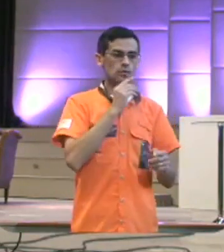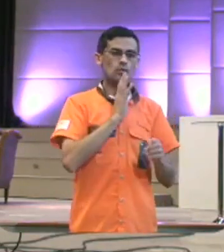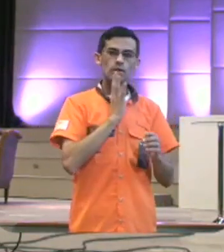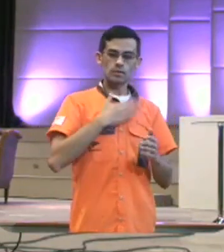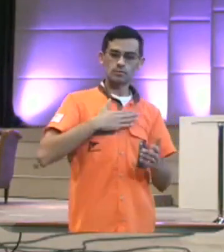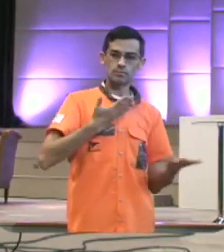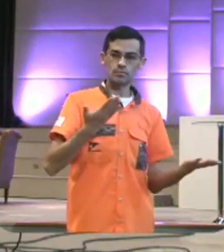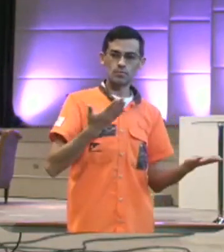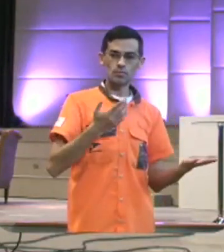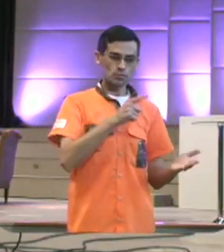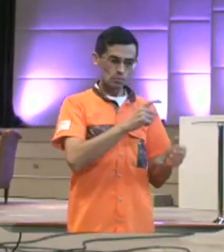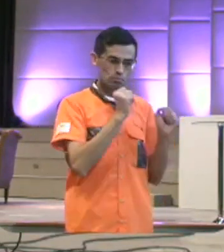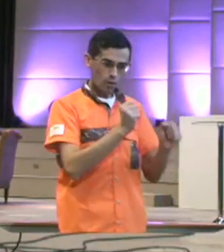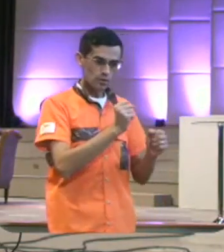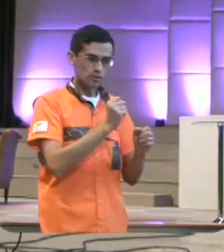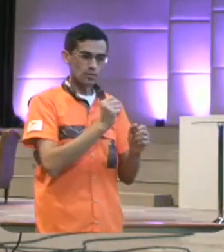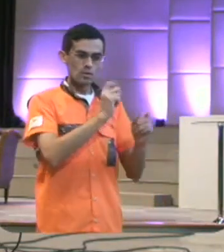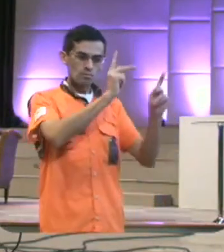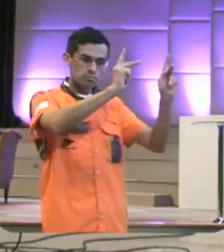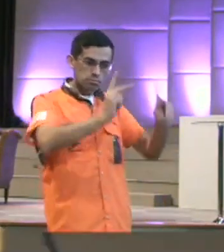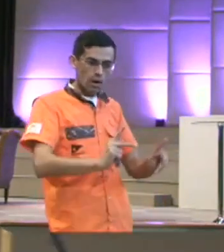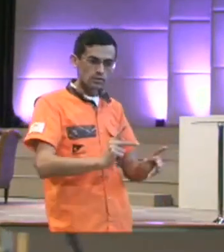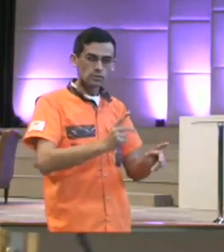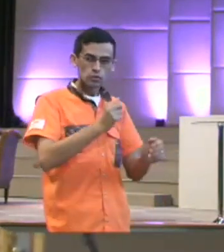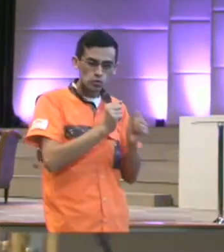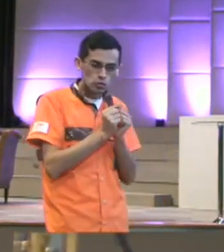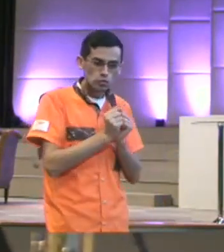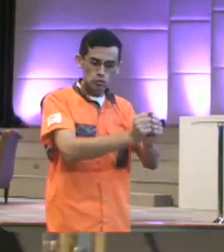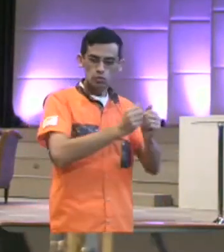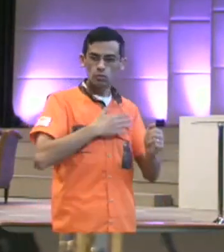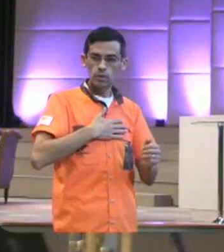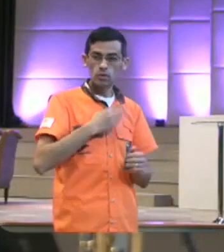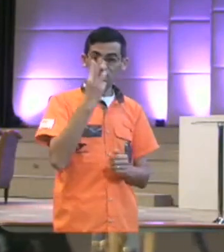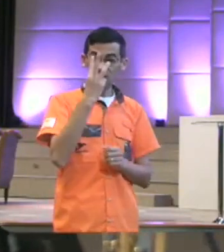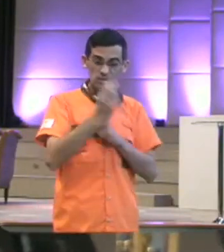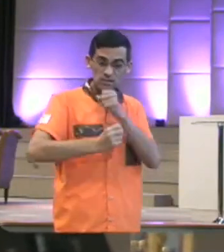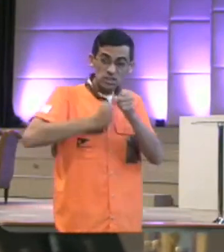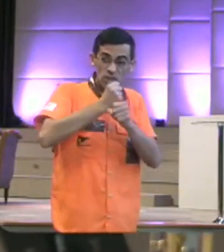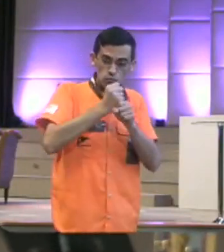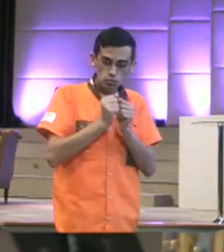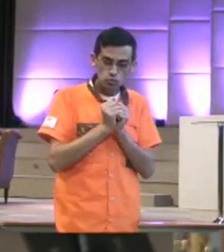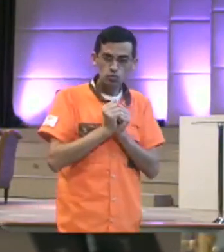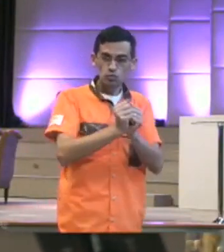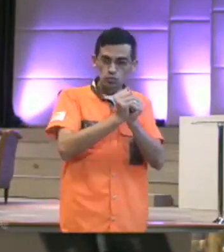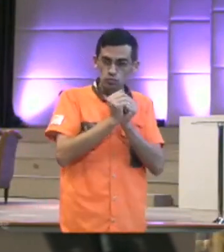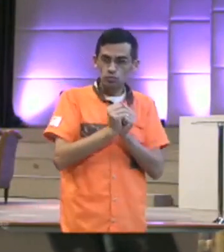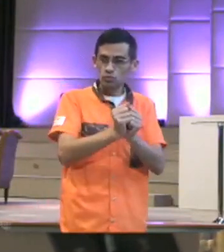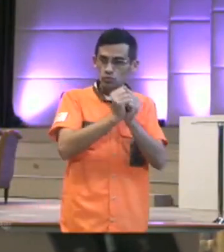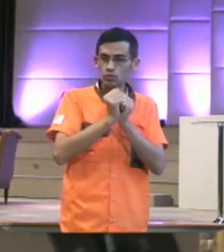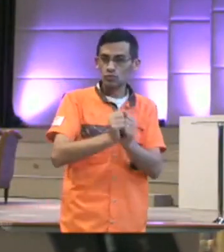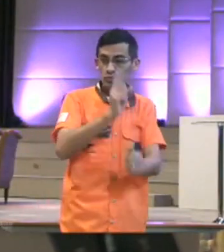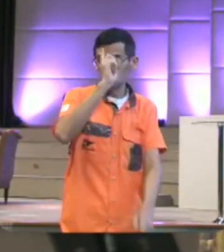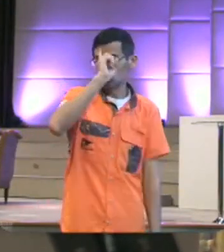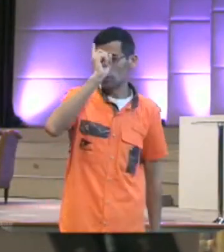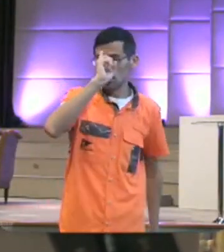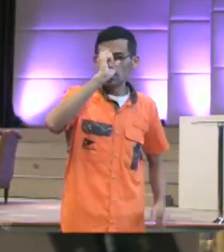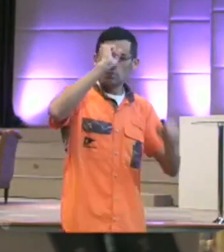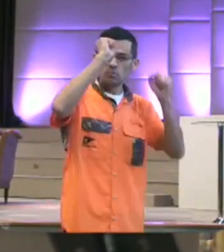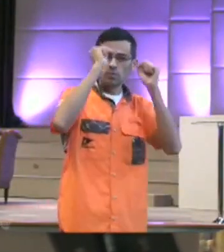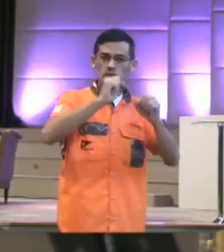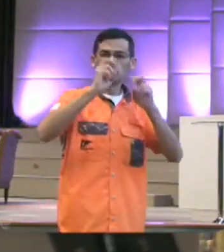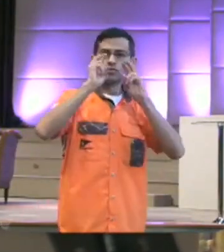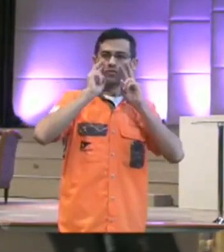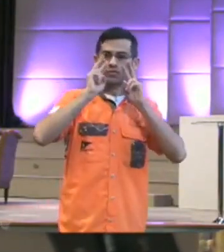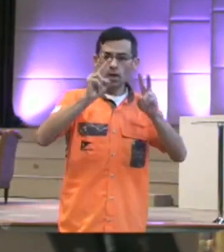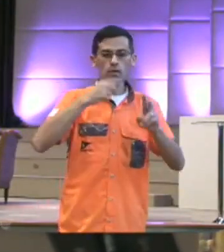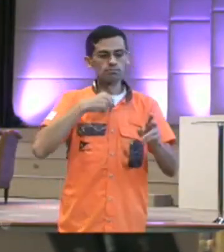conhece. Vocês andaram comigo por 3 anos. Vocês puderam ouvir os